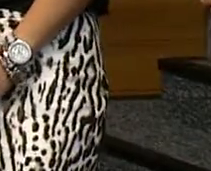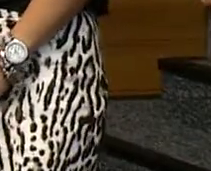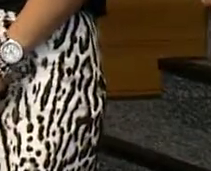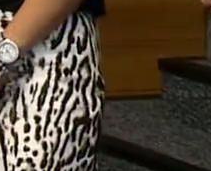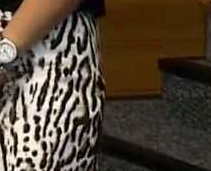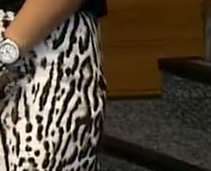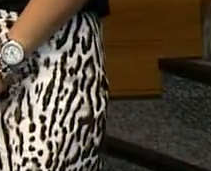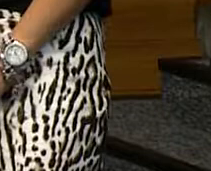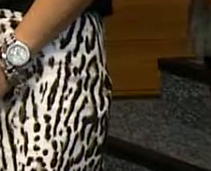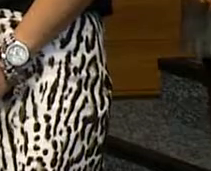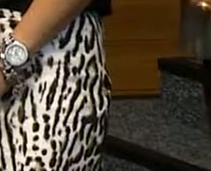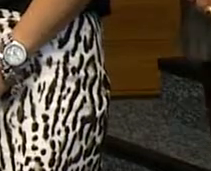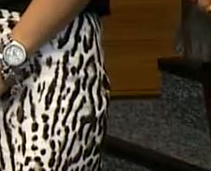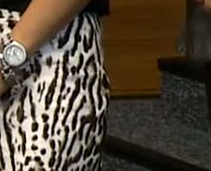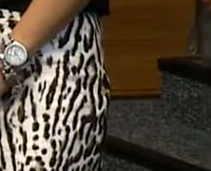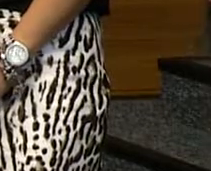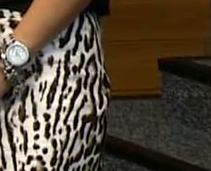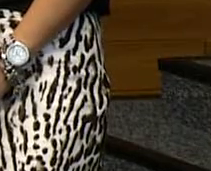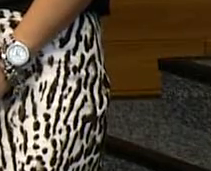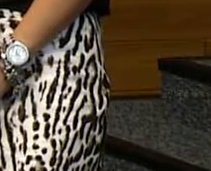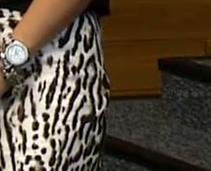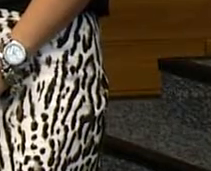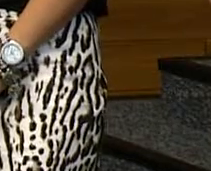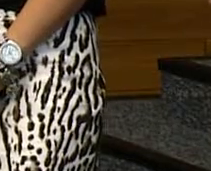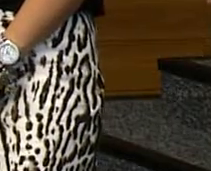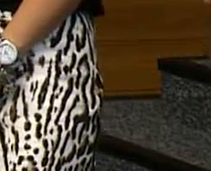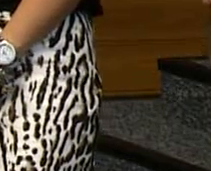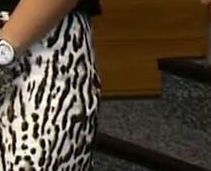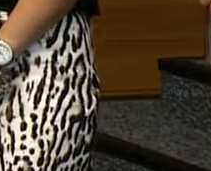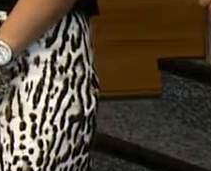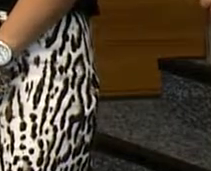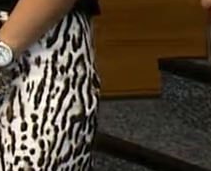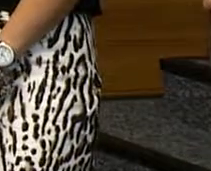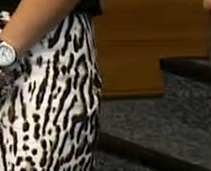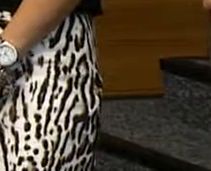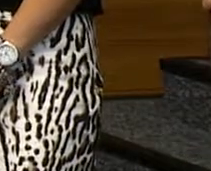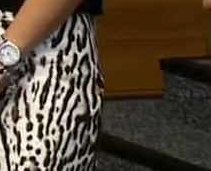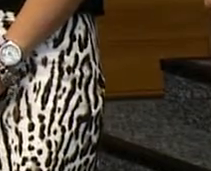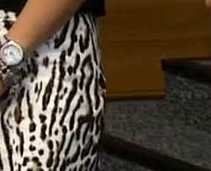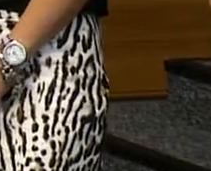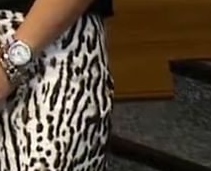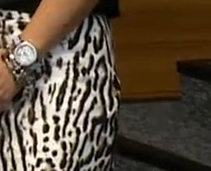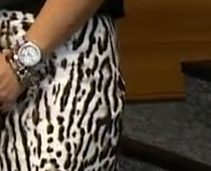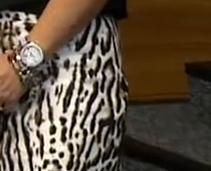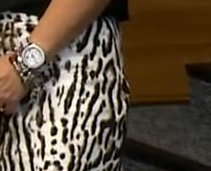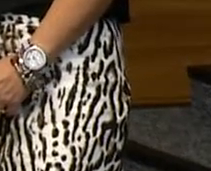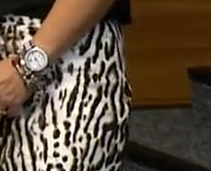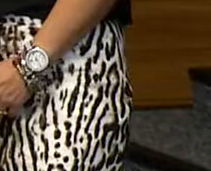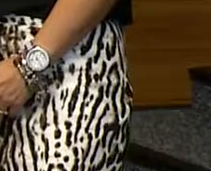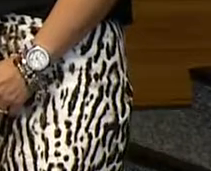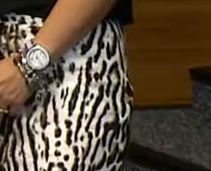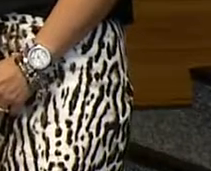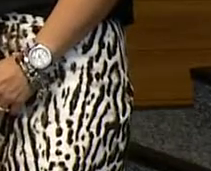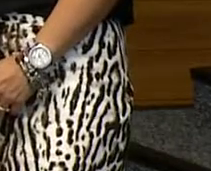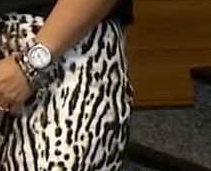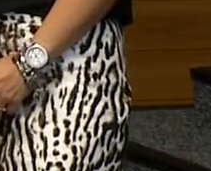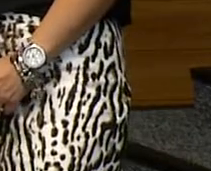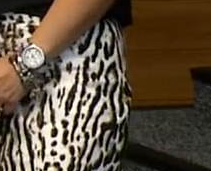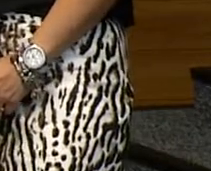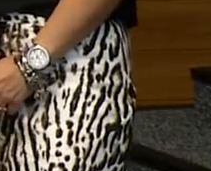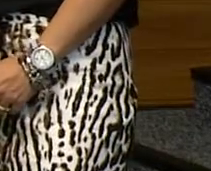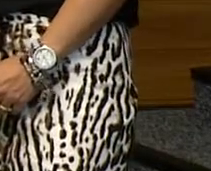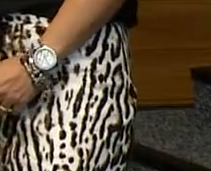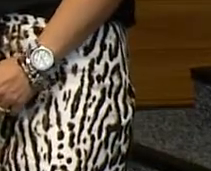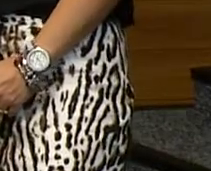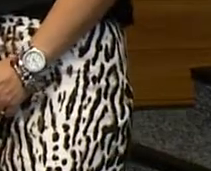que elas recebem em vencimentos, nem 1% do que elas mereceriam receber pelo que elas representam.